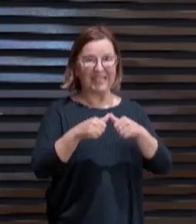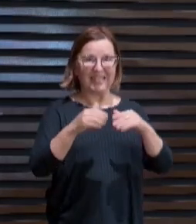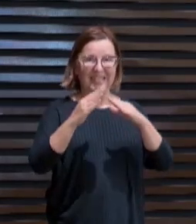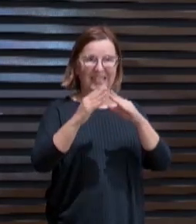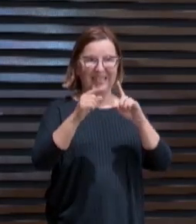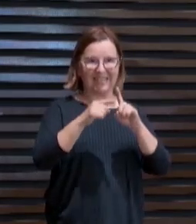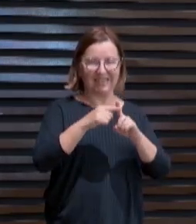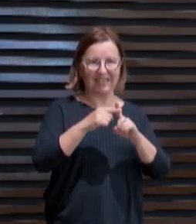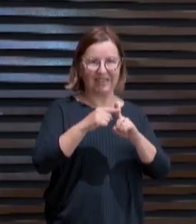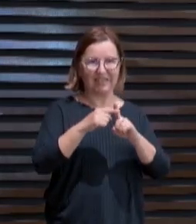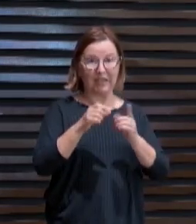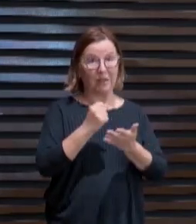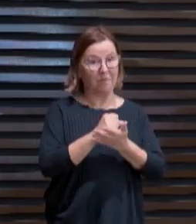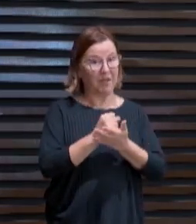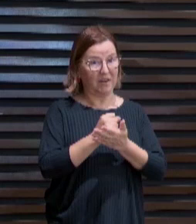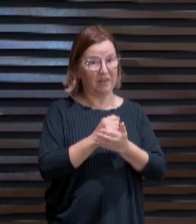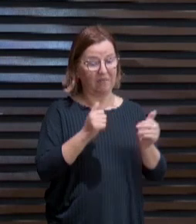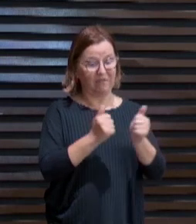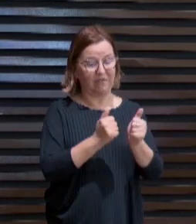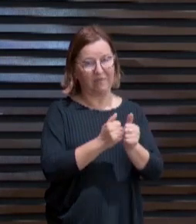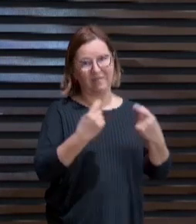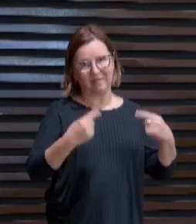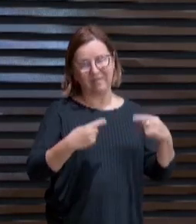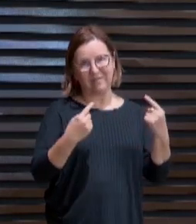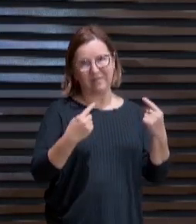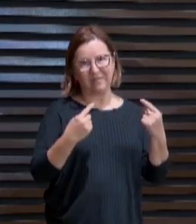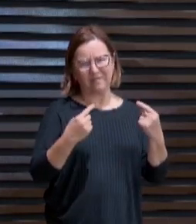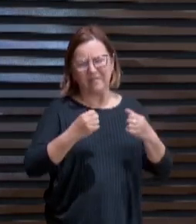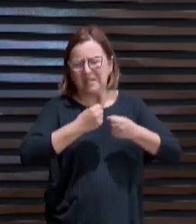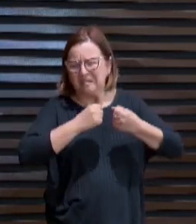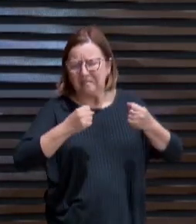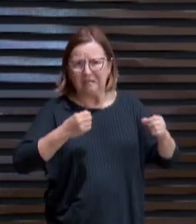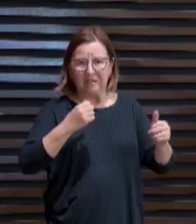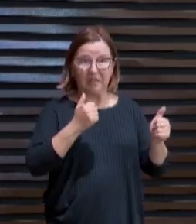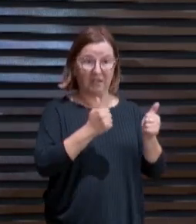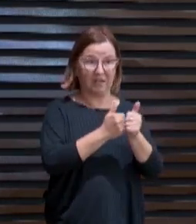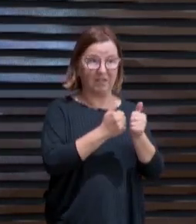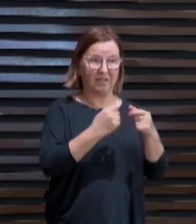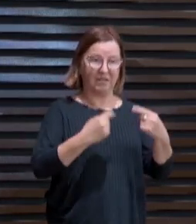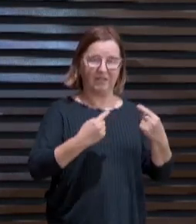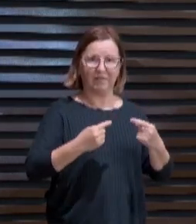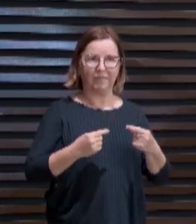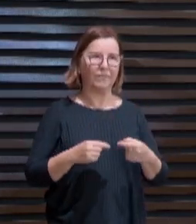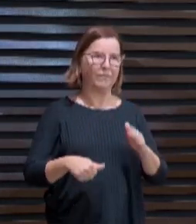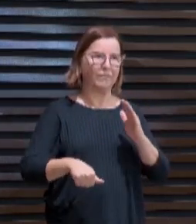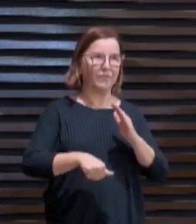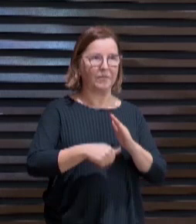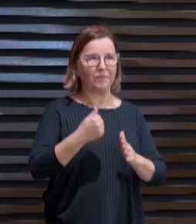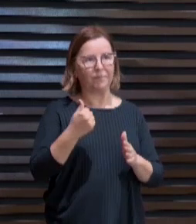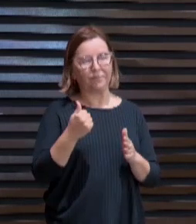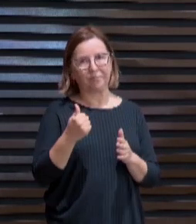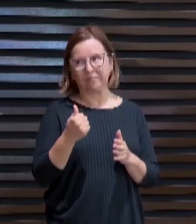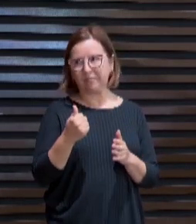ela foi marcada por perseguição, grande perseguição. Primeiramente,